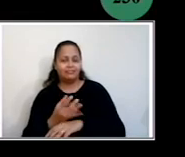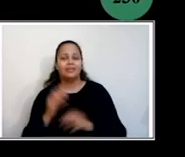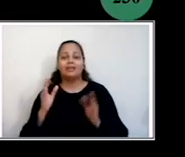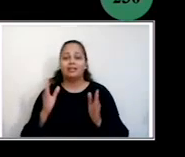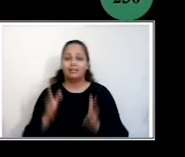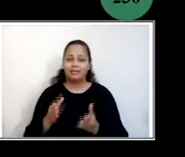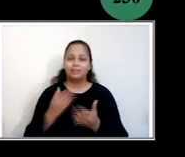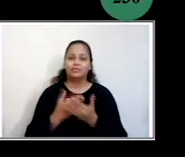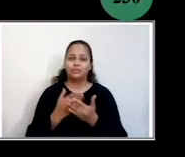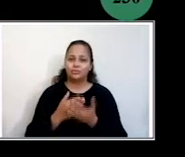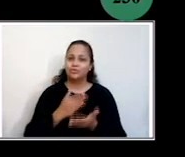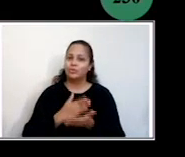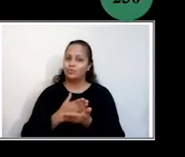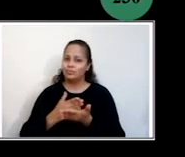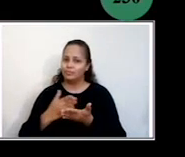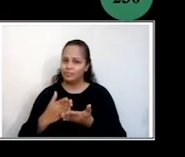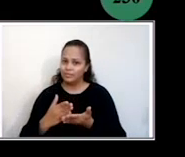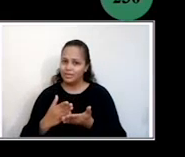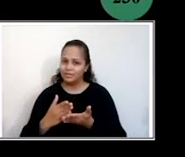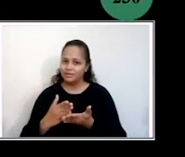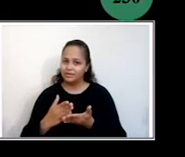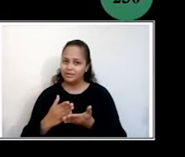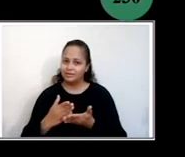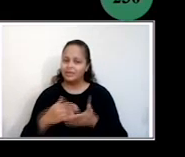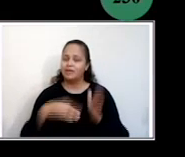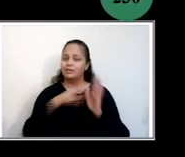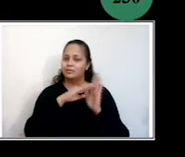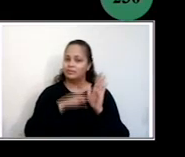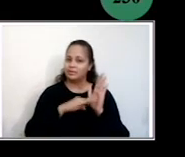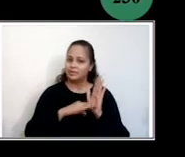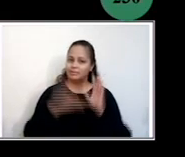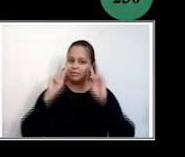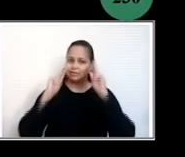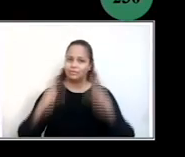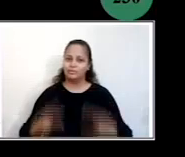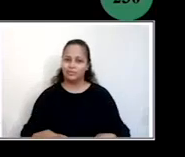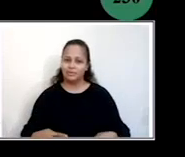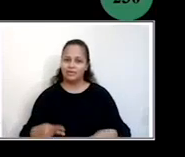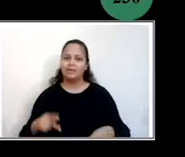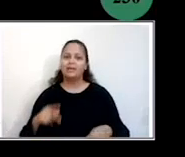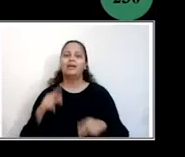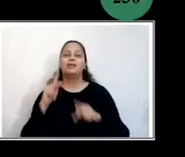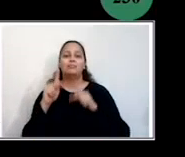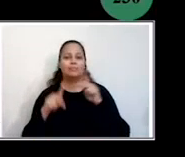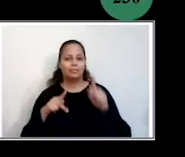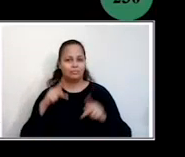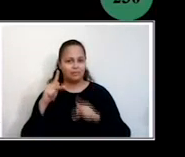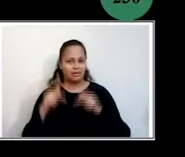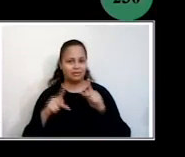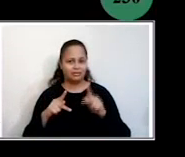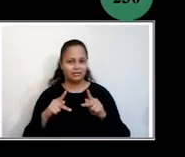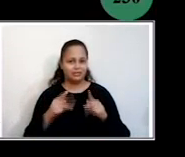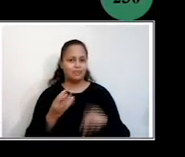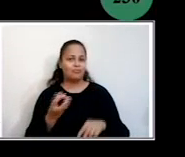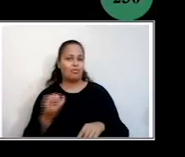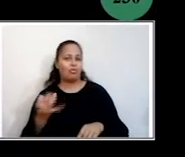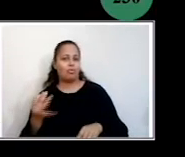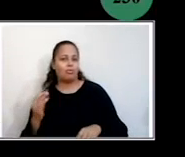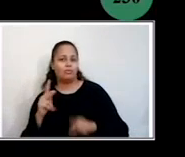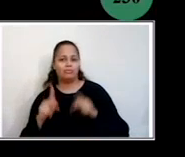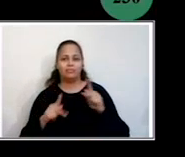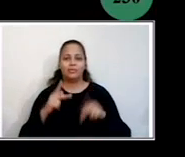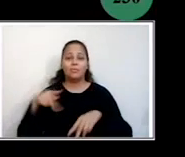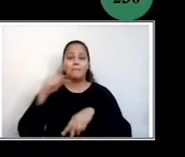hoje, nós vamos iniciar o estudo dos aspectos humanos. Hoje nós vamos falar sobre população, densidade